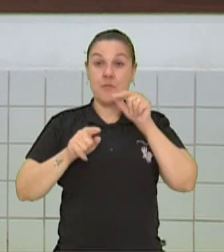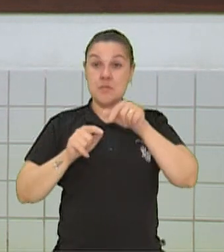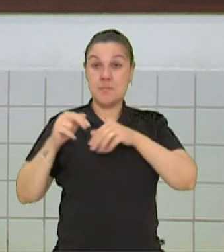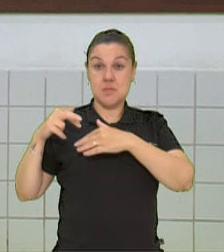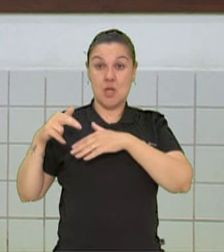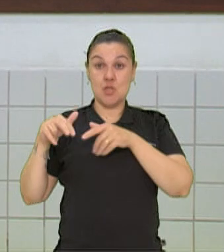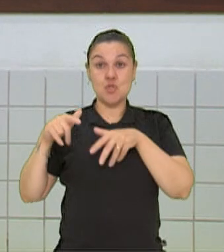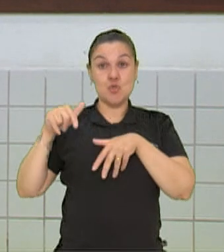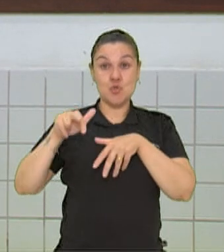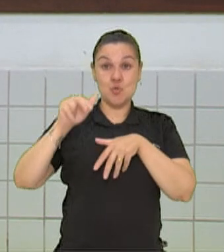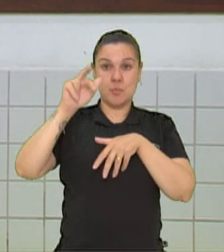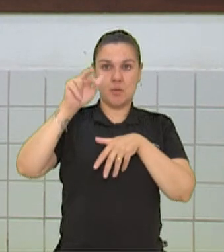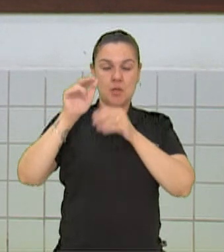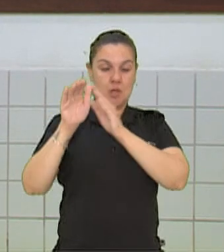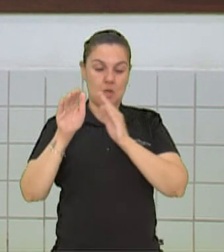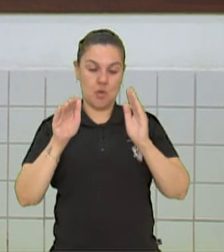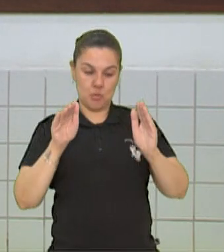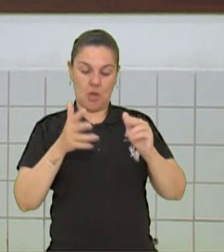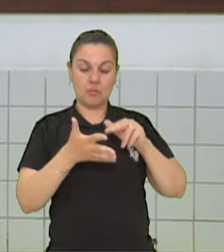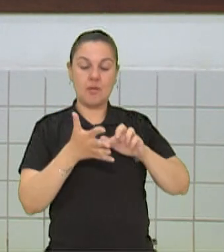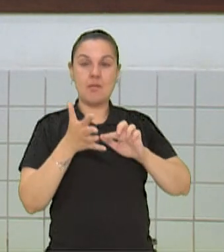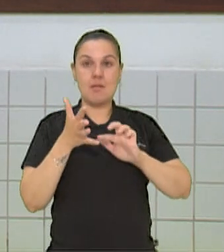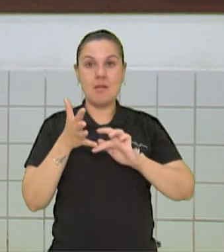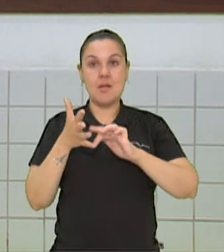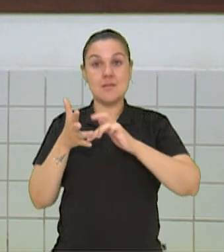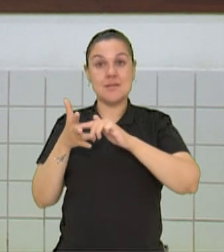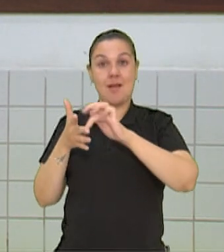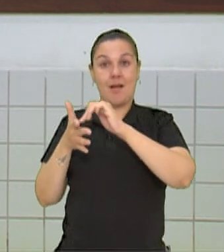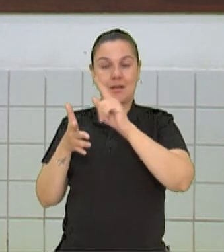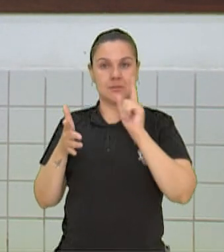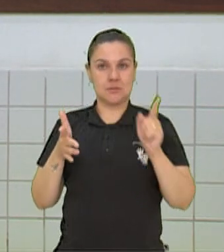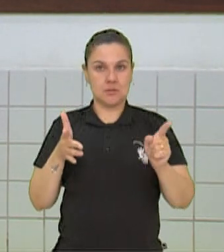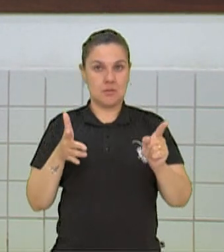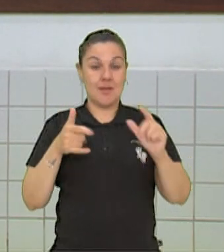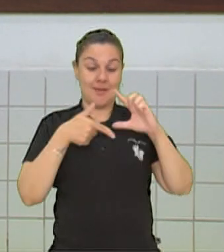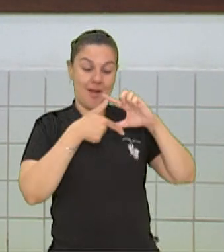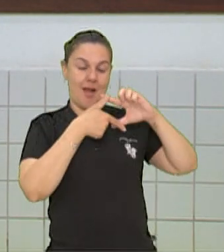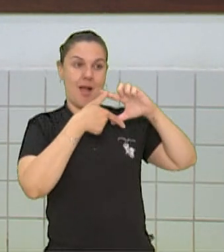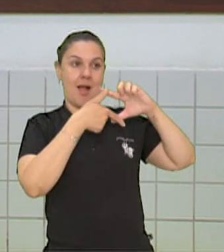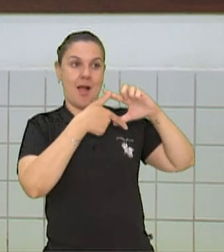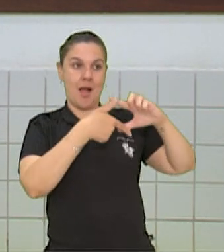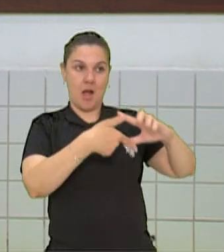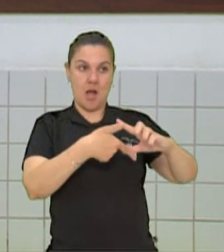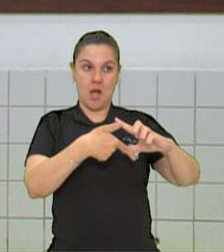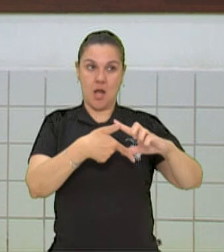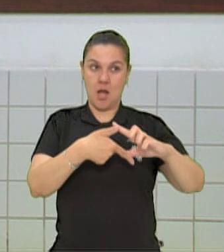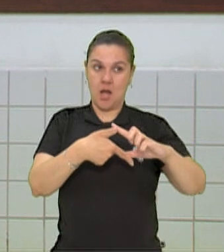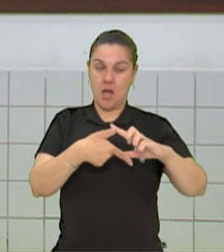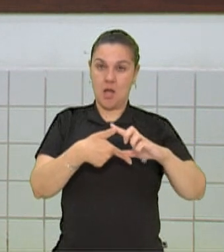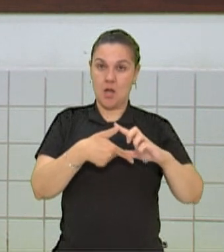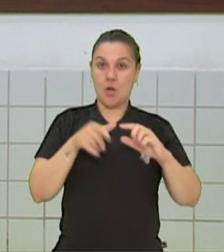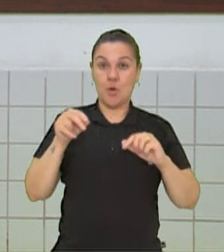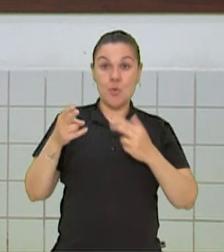Só que você tem uma rampa e do lado você tem uma escada. A mecânica clássica pensa você subindo usando